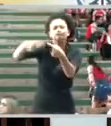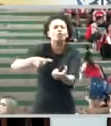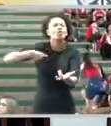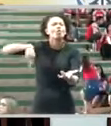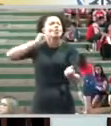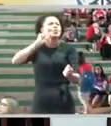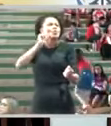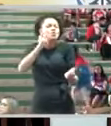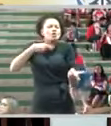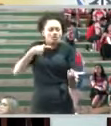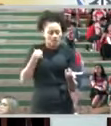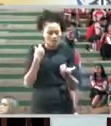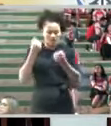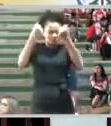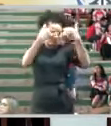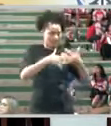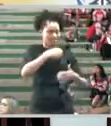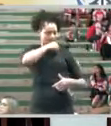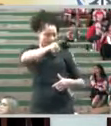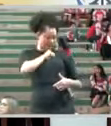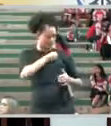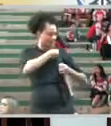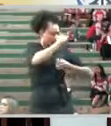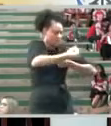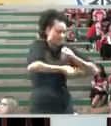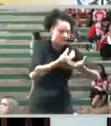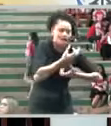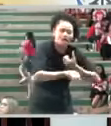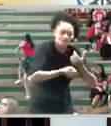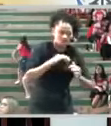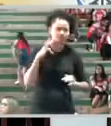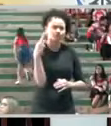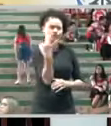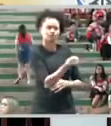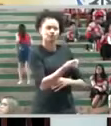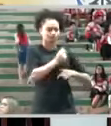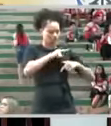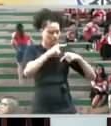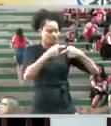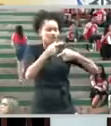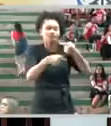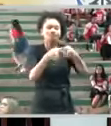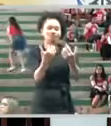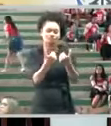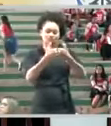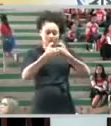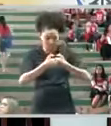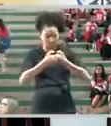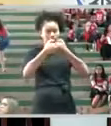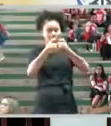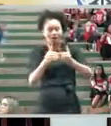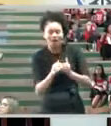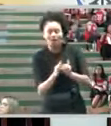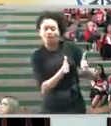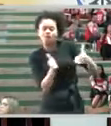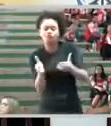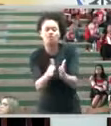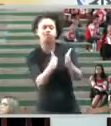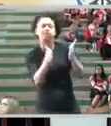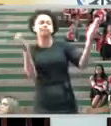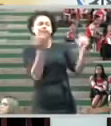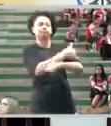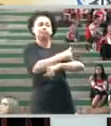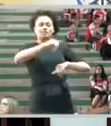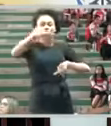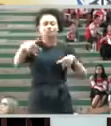feitos de Israel. Então, toda aquela geração sabia que por meio da arca, o Jordão abriu, as muralhas de Jericó